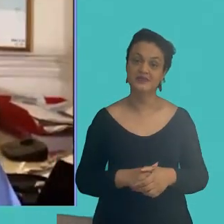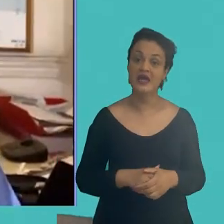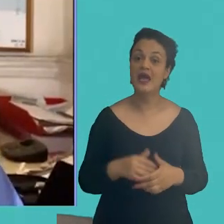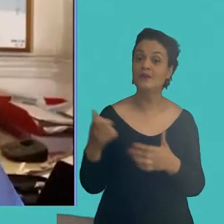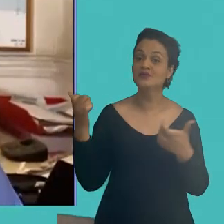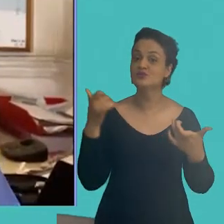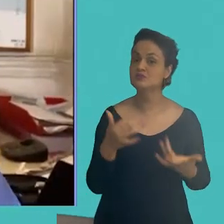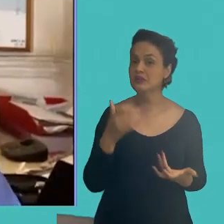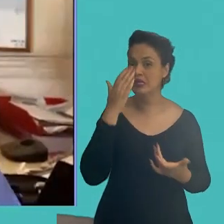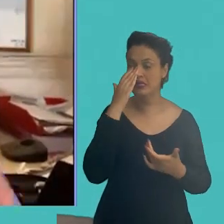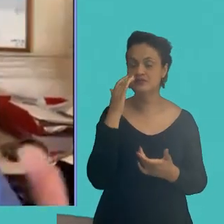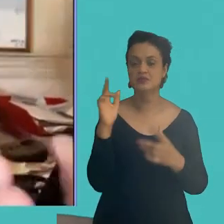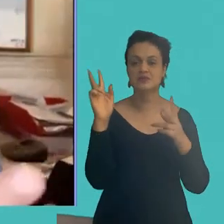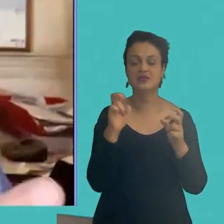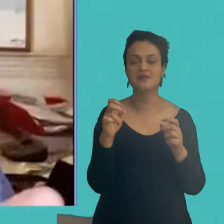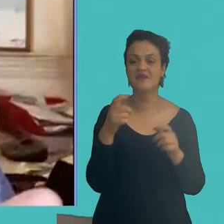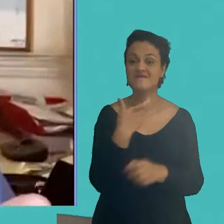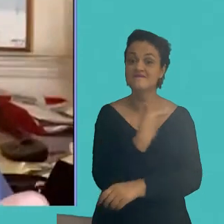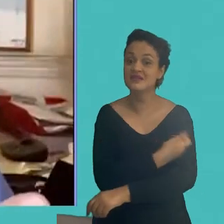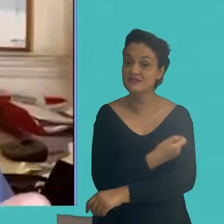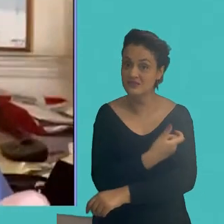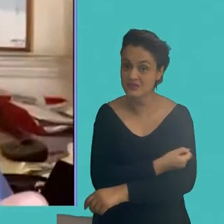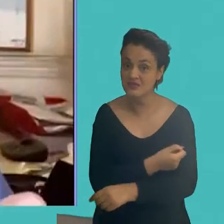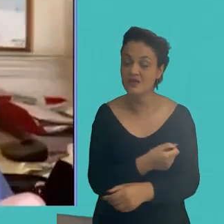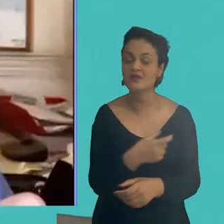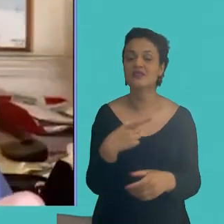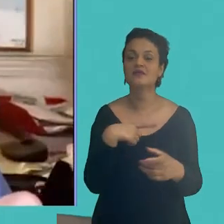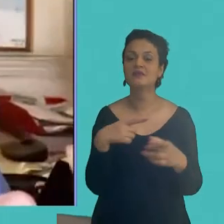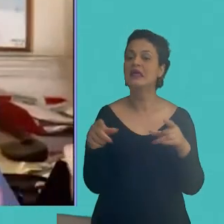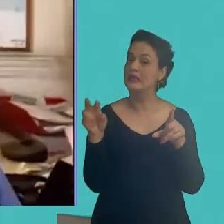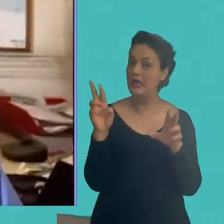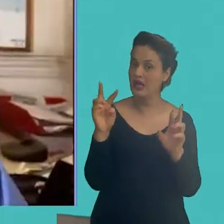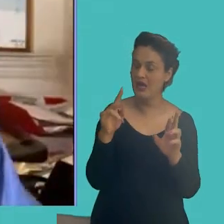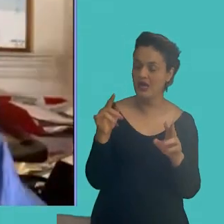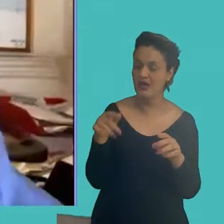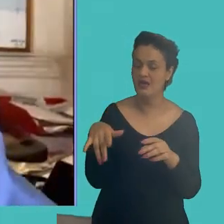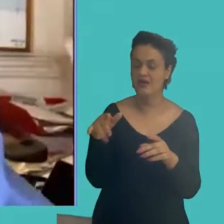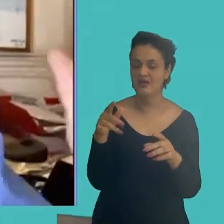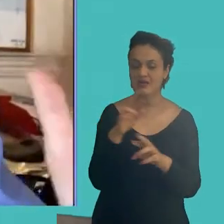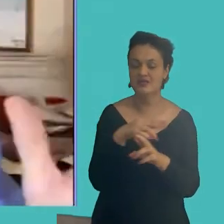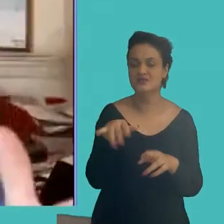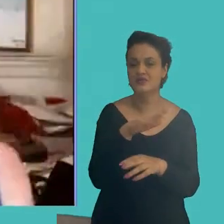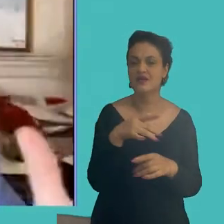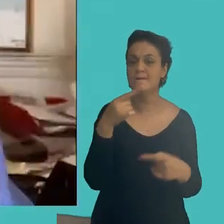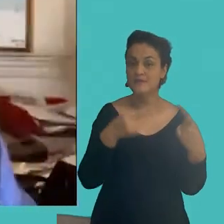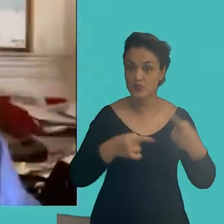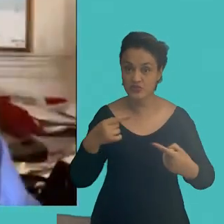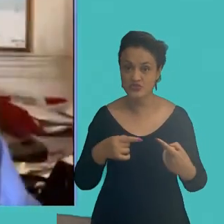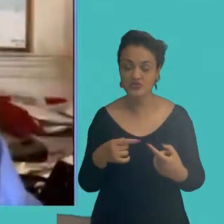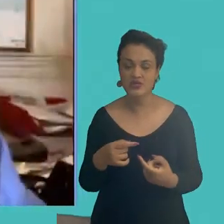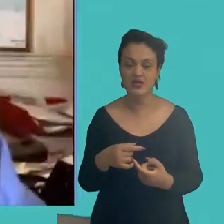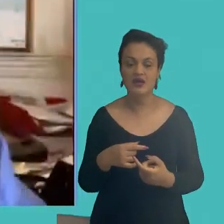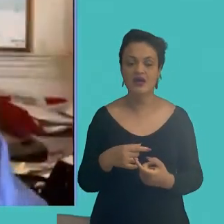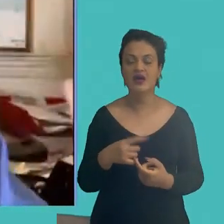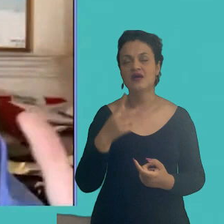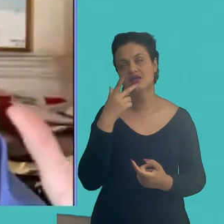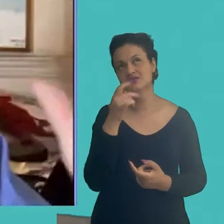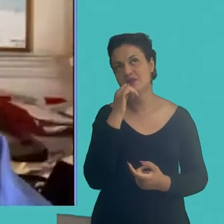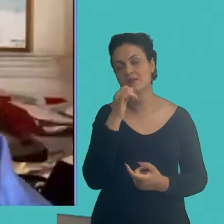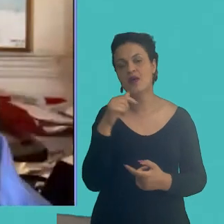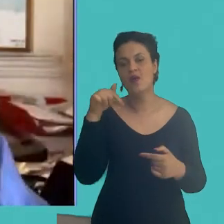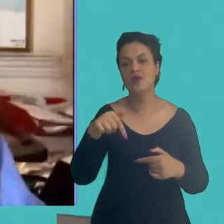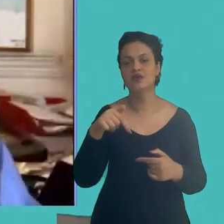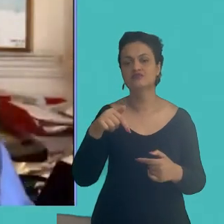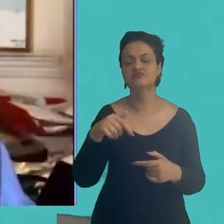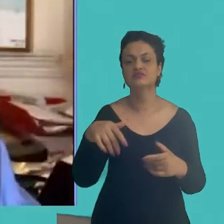da vacinação e a sua relação com o embate político-eleitoral brasileiro, vocês veem que agora eu desci do plano abrangente,